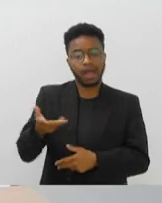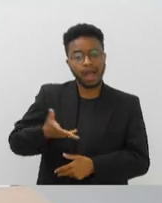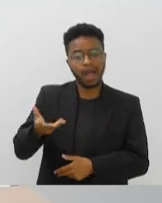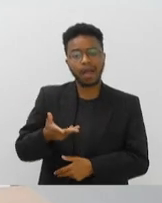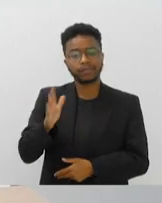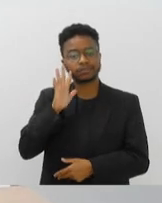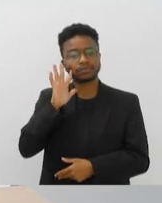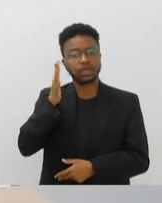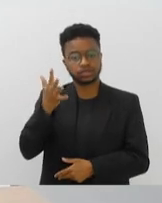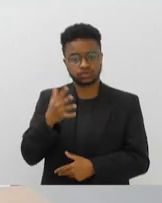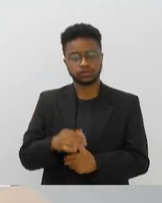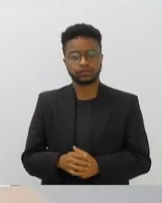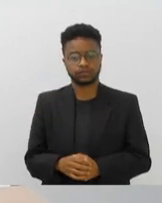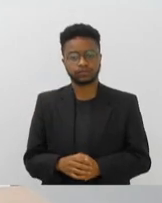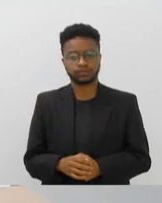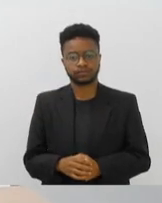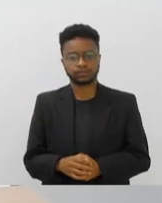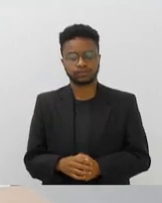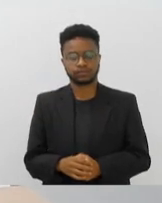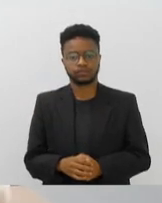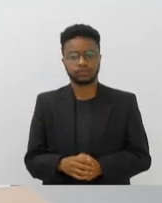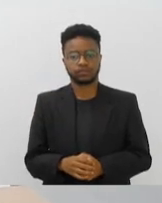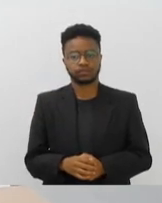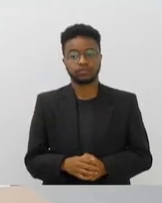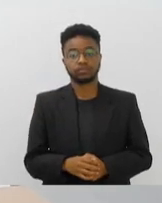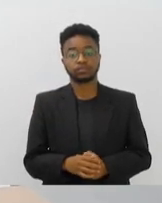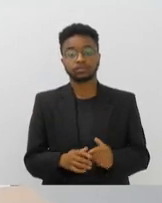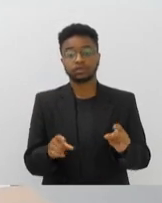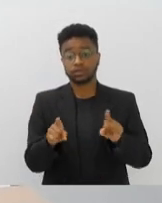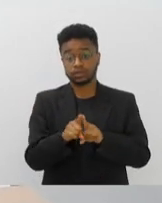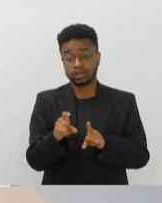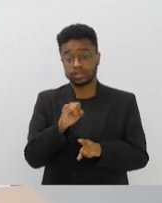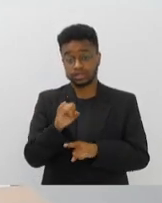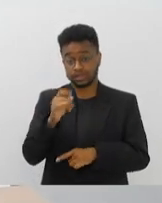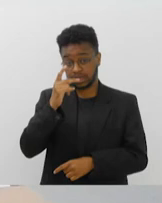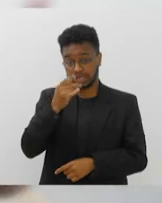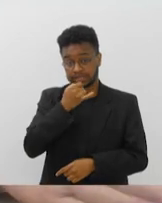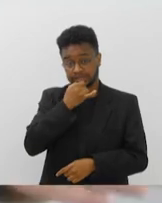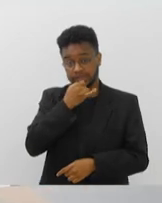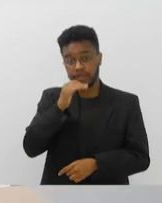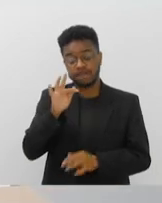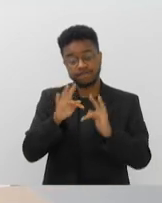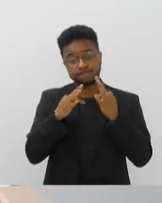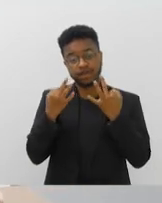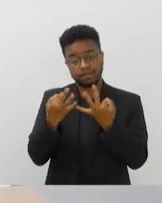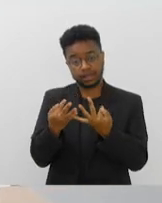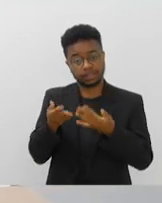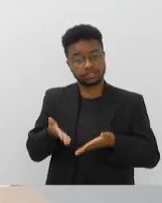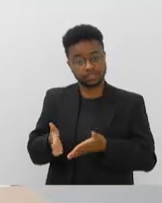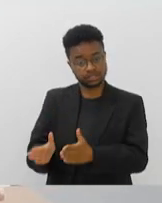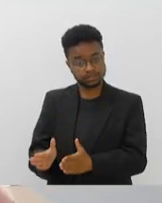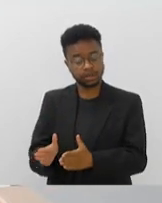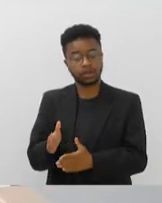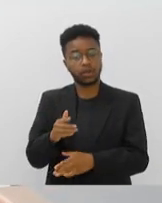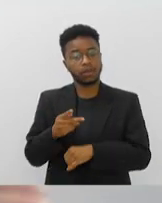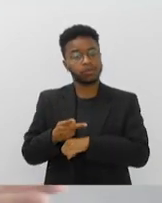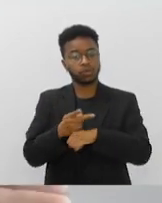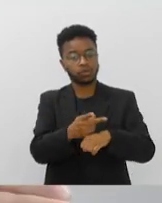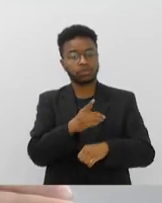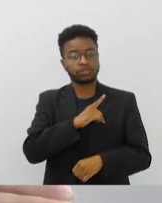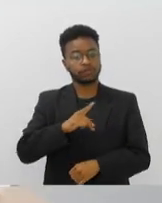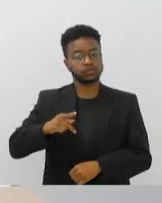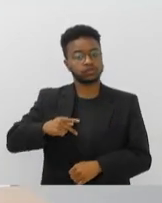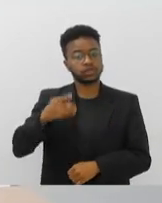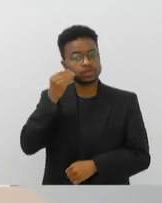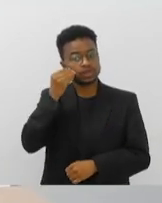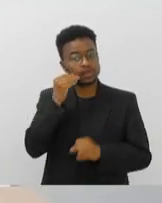esses recursos né E E assim se a pessoa que é a família biológica procura a Defensoria Pública para fazer